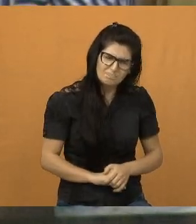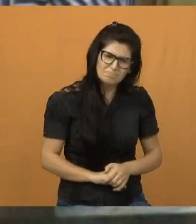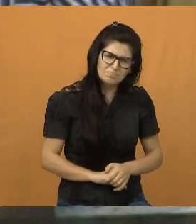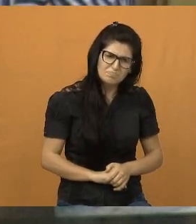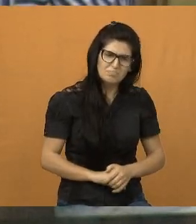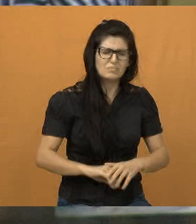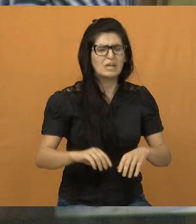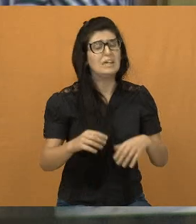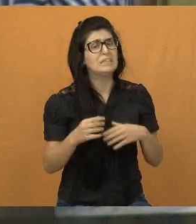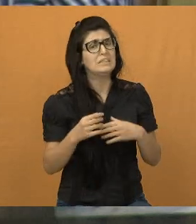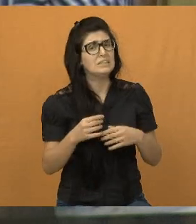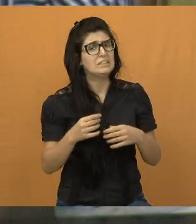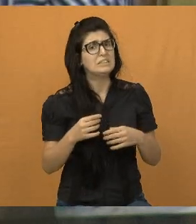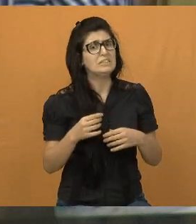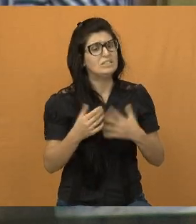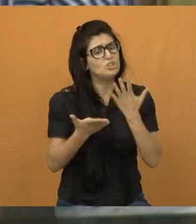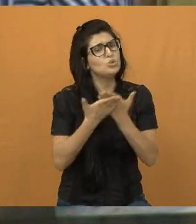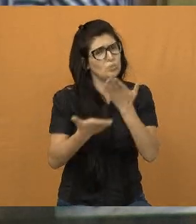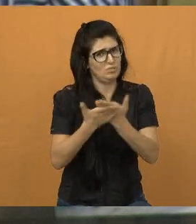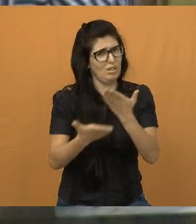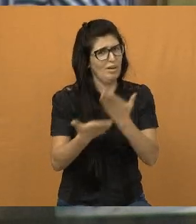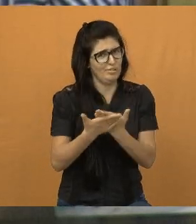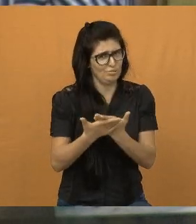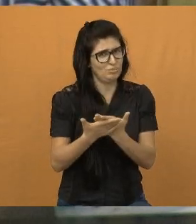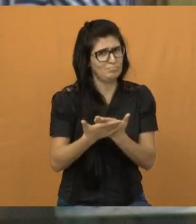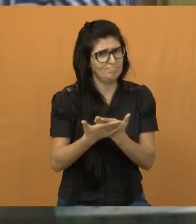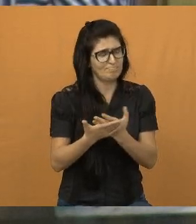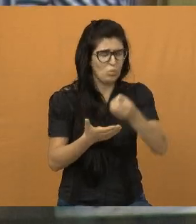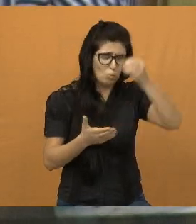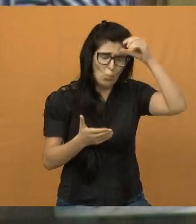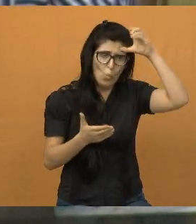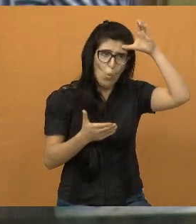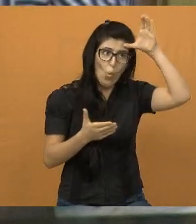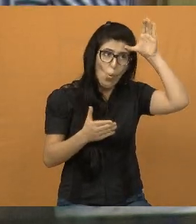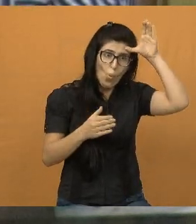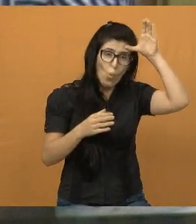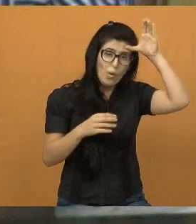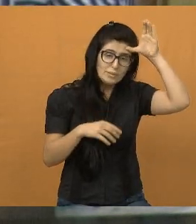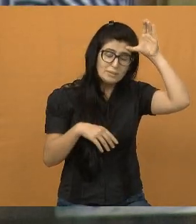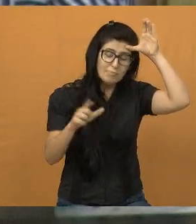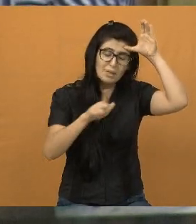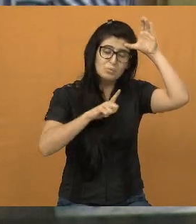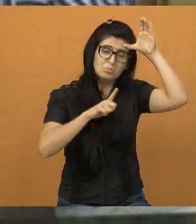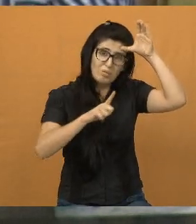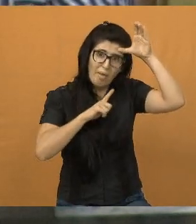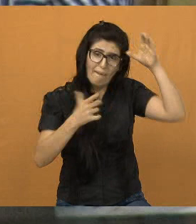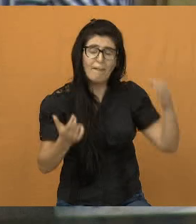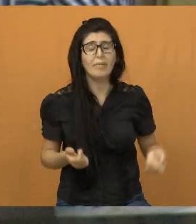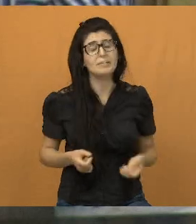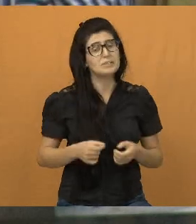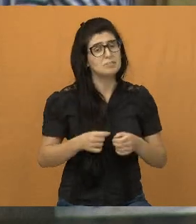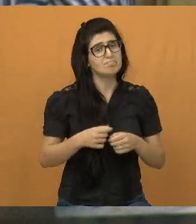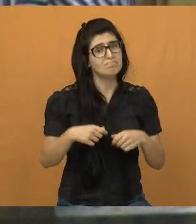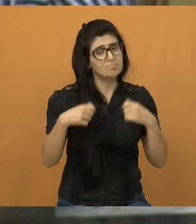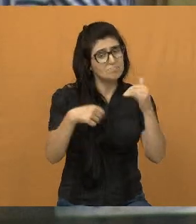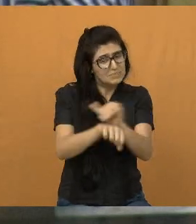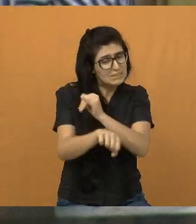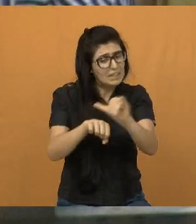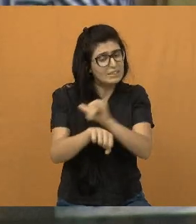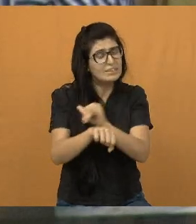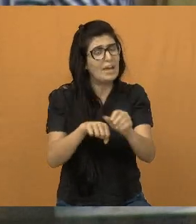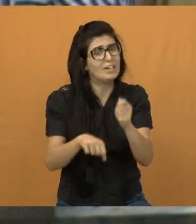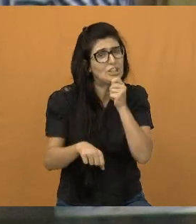esse estudo está sendo feito e já está sendo avaliado essa possibilidade de estarmos o